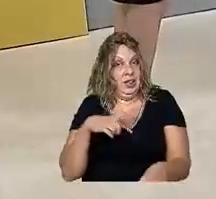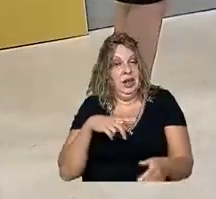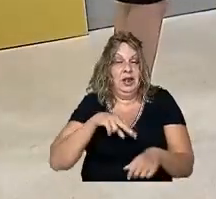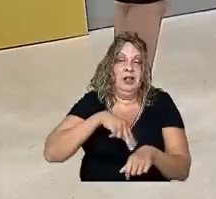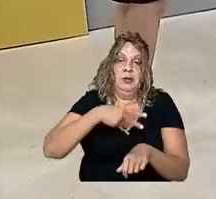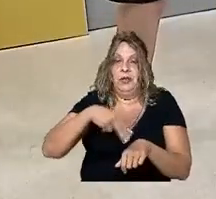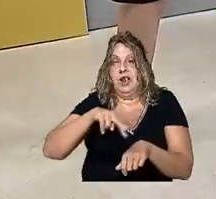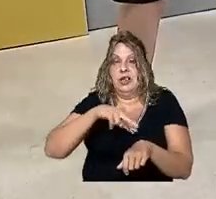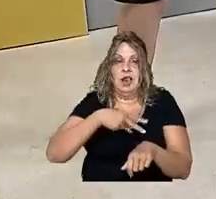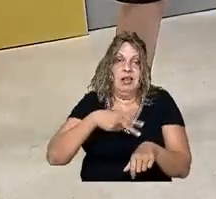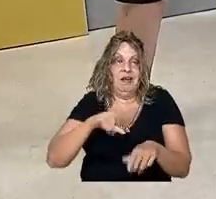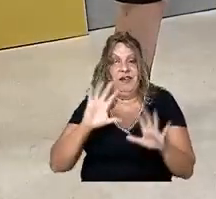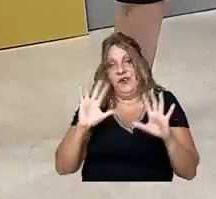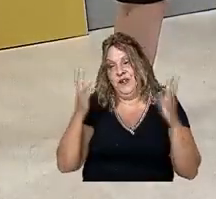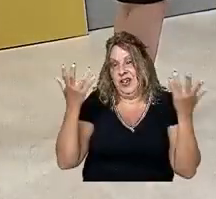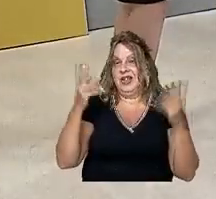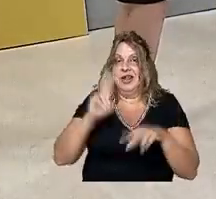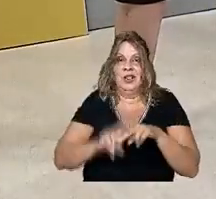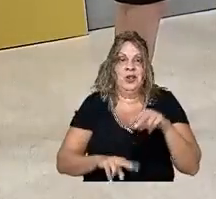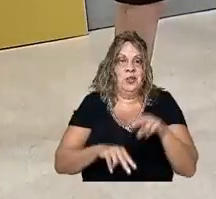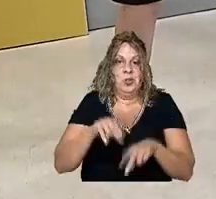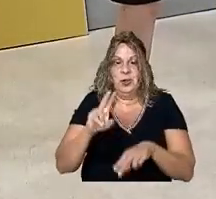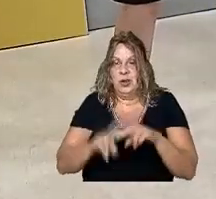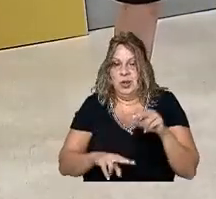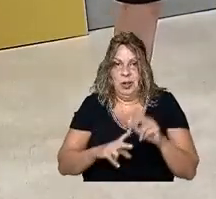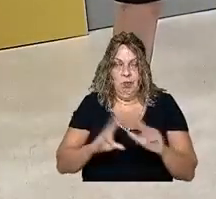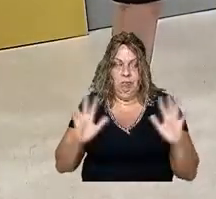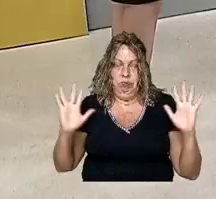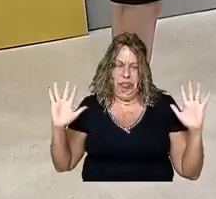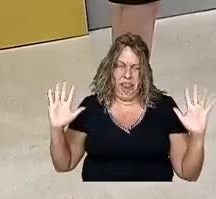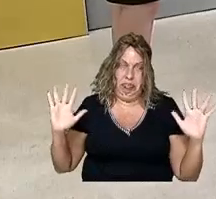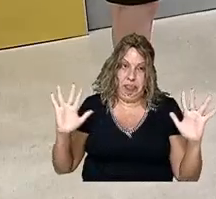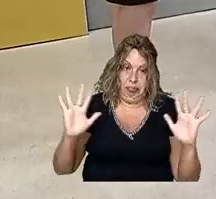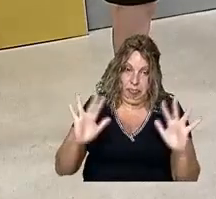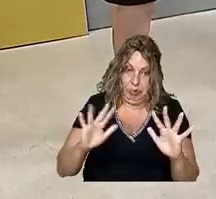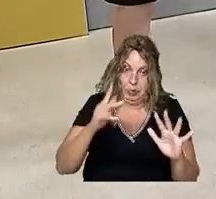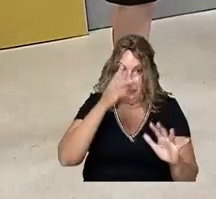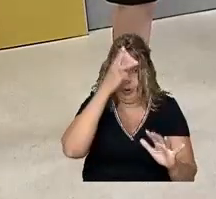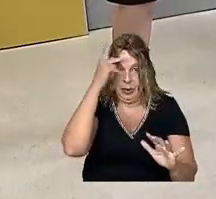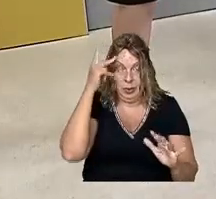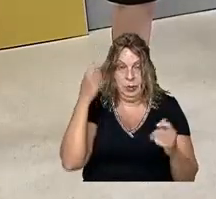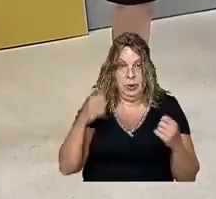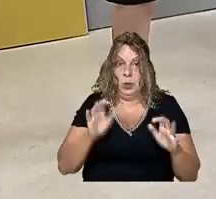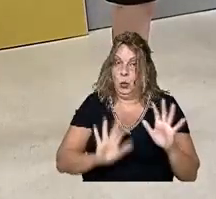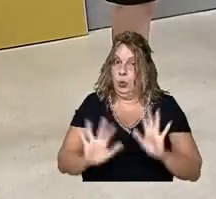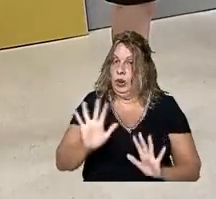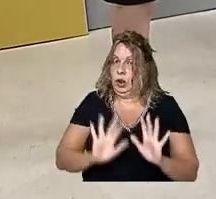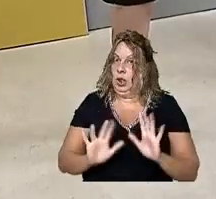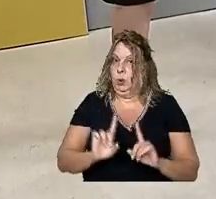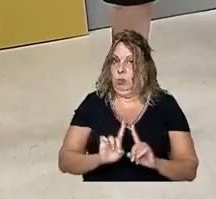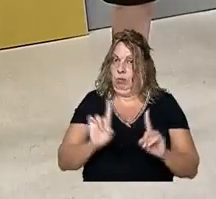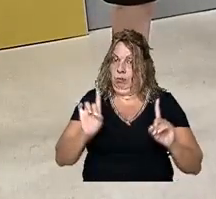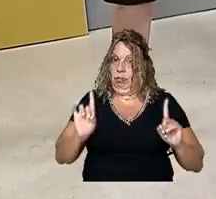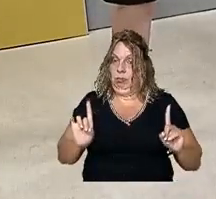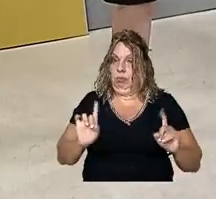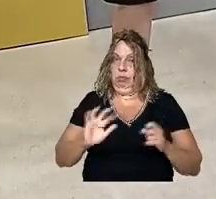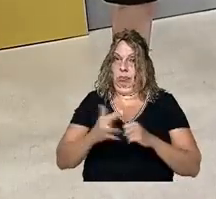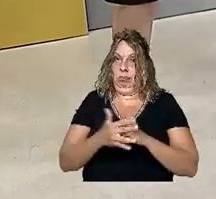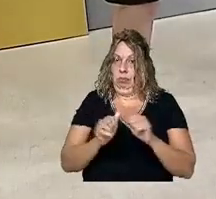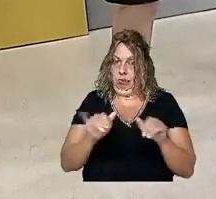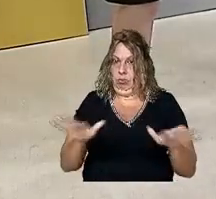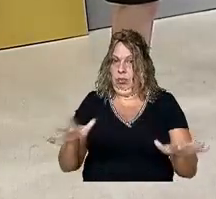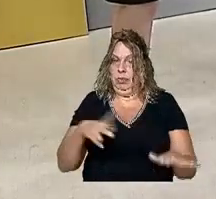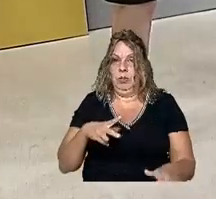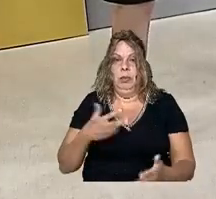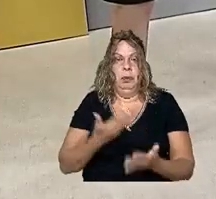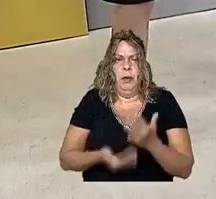ainda nesse clima de festa de São João. Não tem aglomeração, não tem, né, tem que manter os cuidados, distanciamento, a pandemia continua, mas verdade. A gente